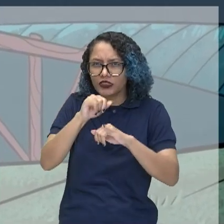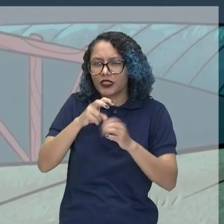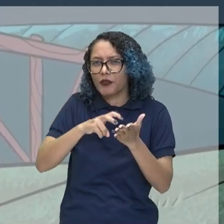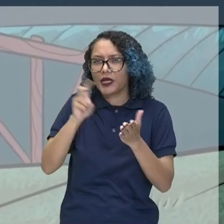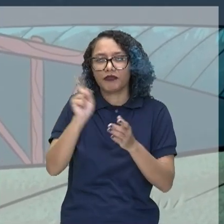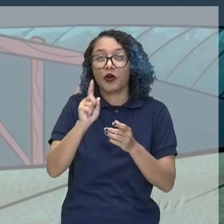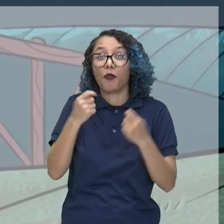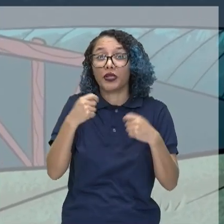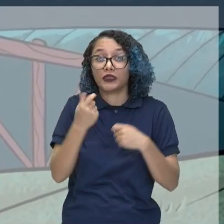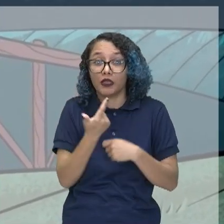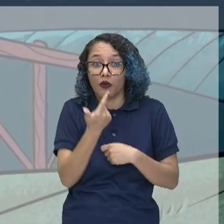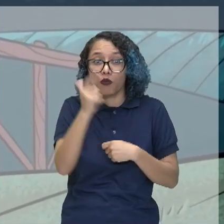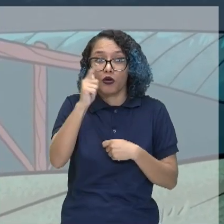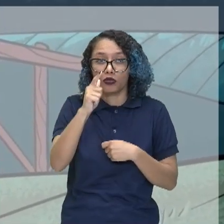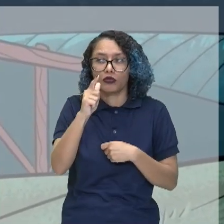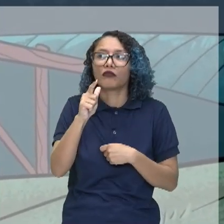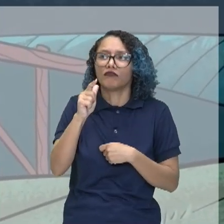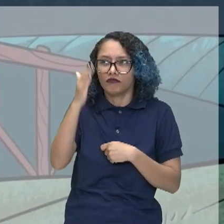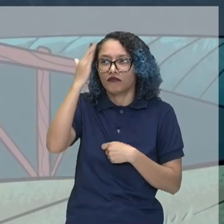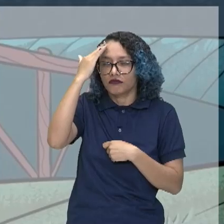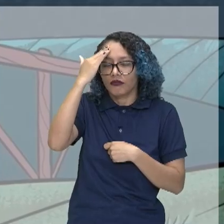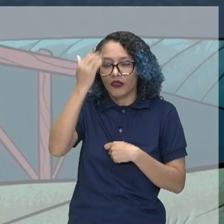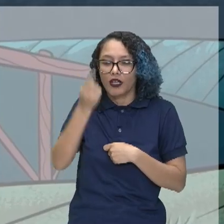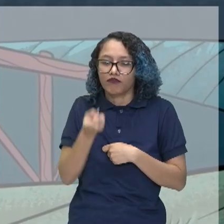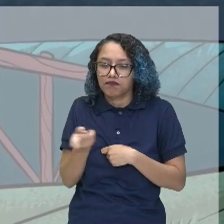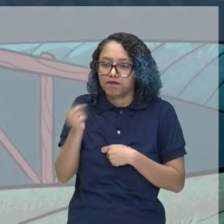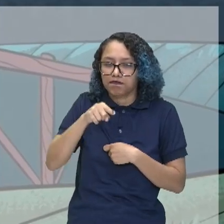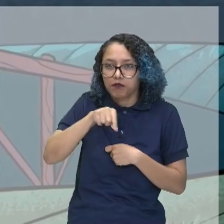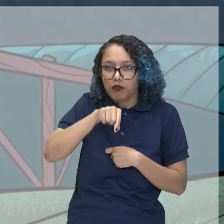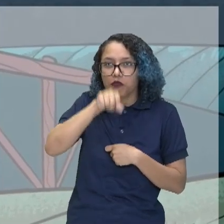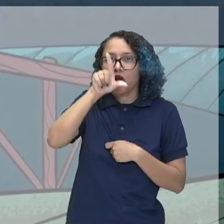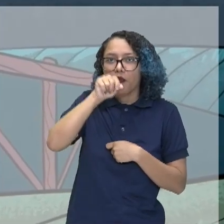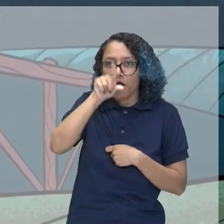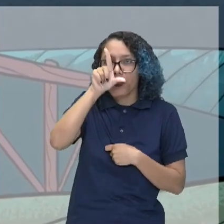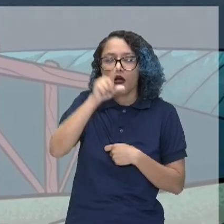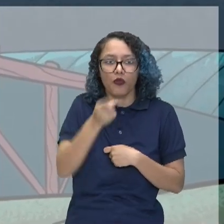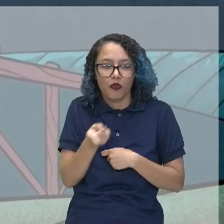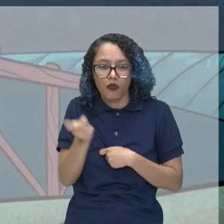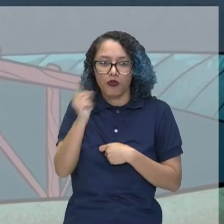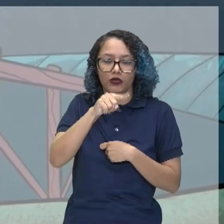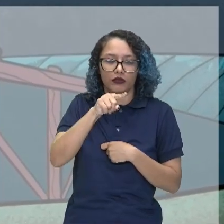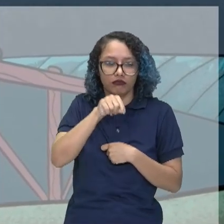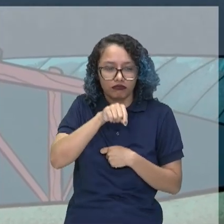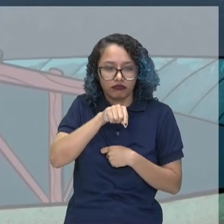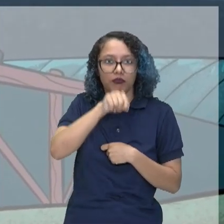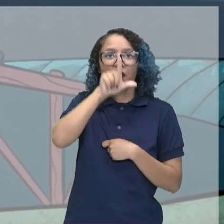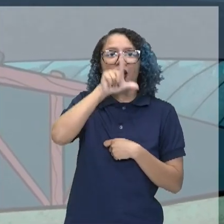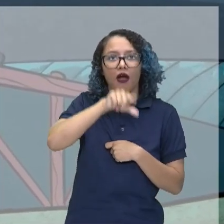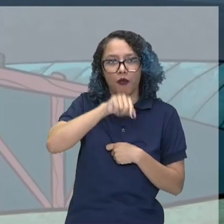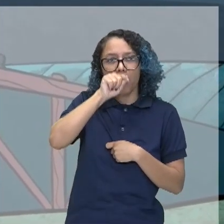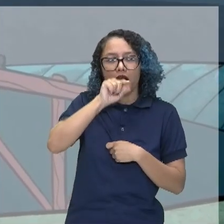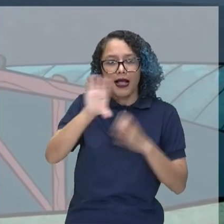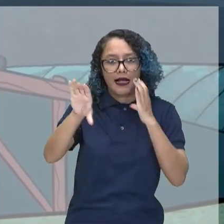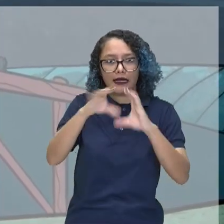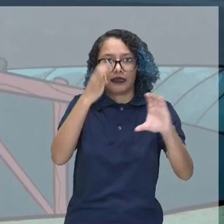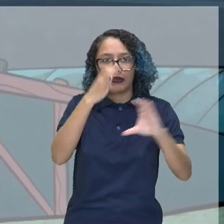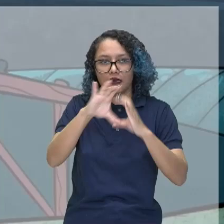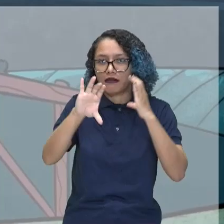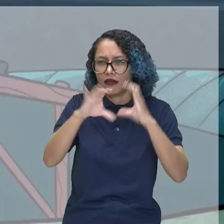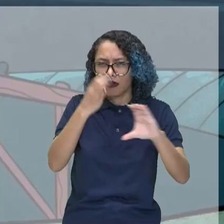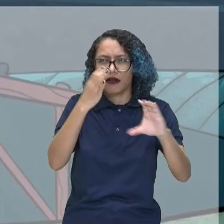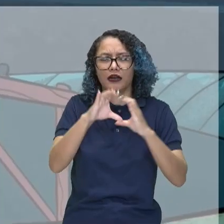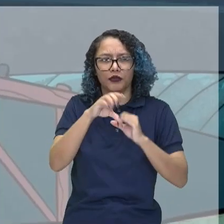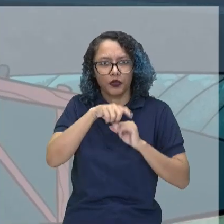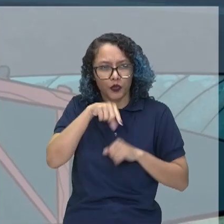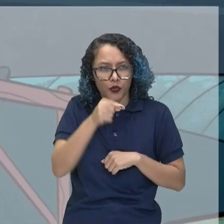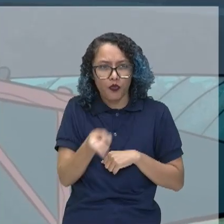um que apanhe esse grito, que ele e o lance a outro. De um outro galo que acompanhe o grito de um galo antes e o lance